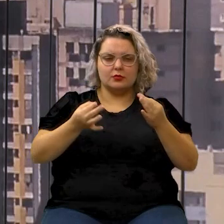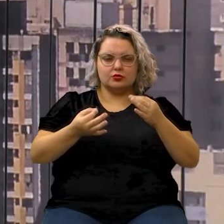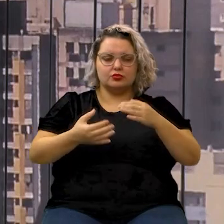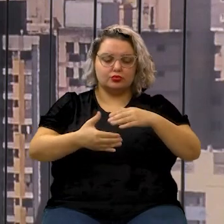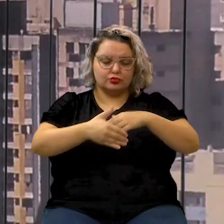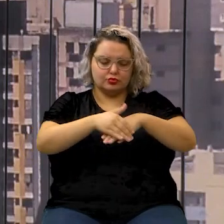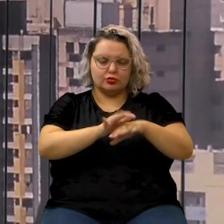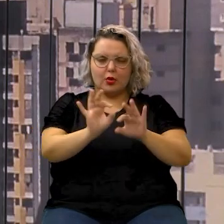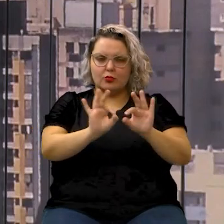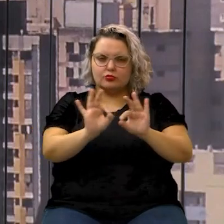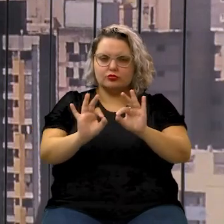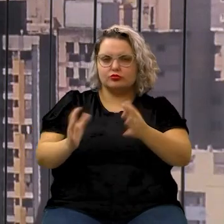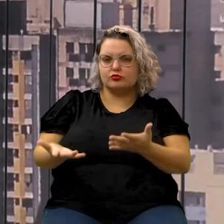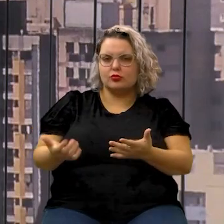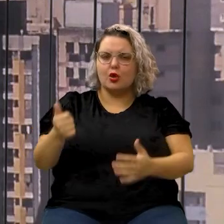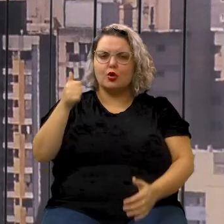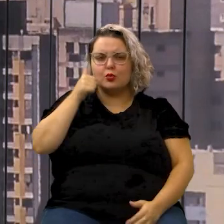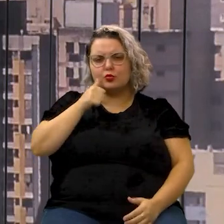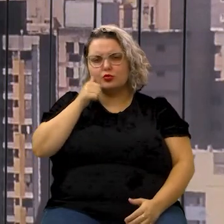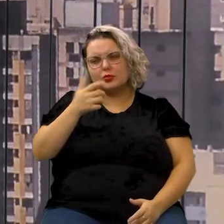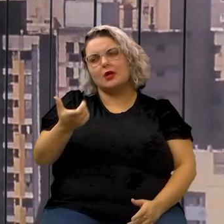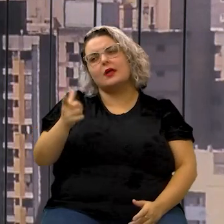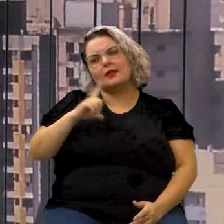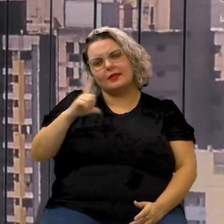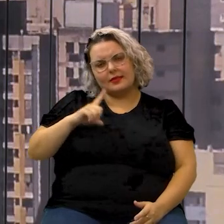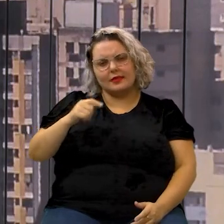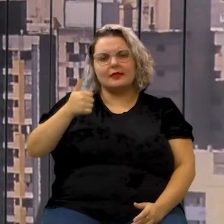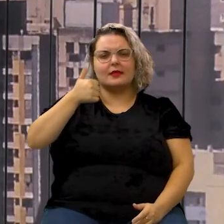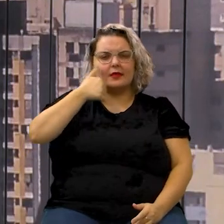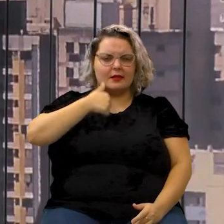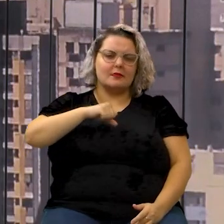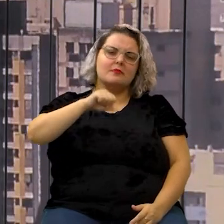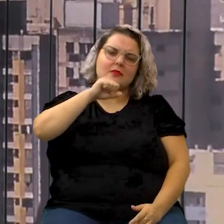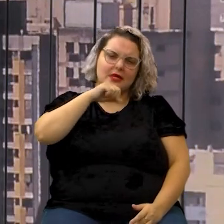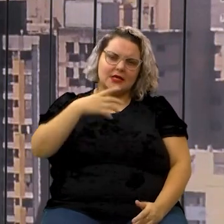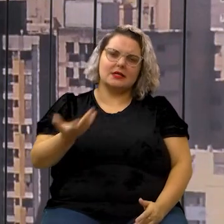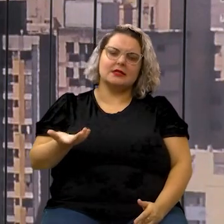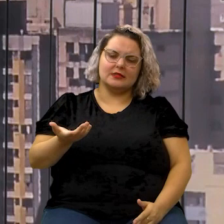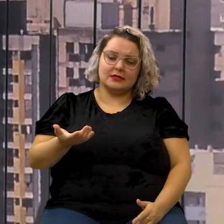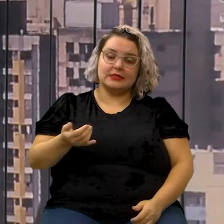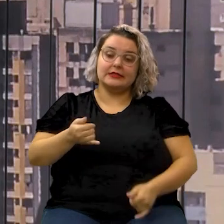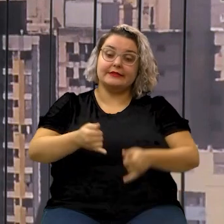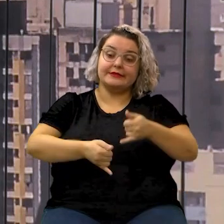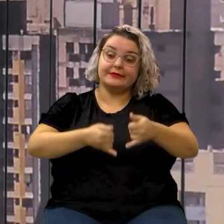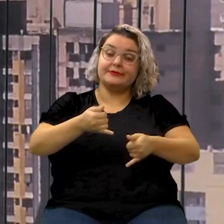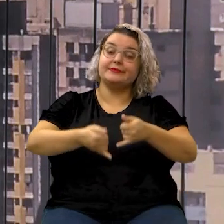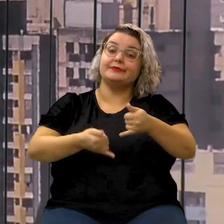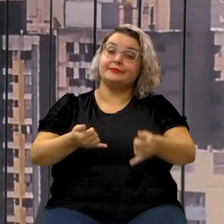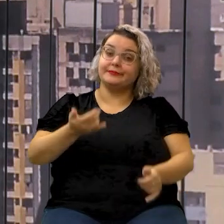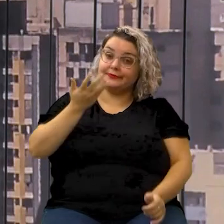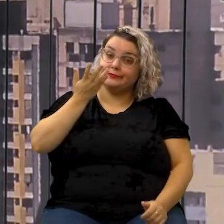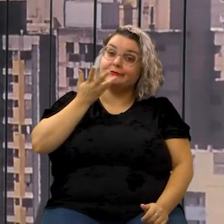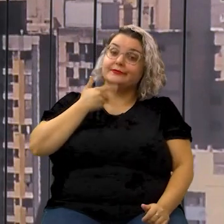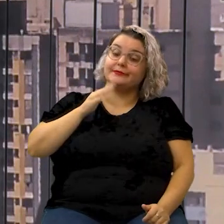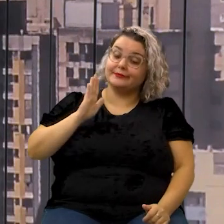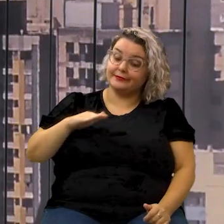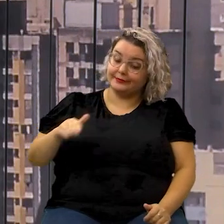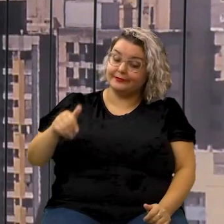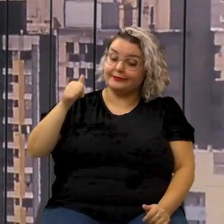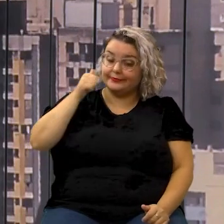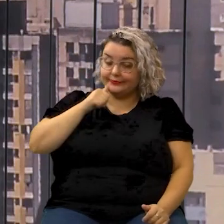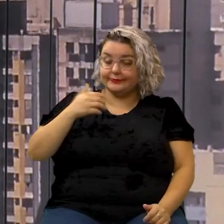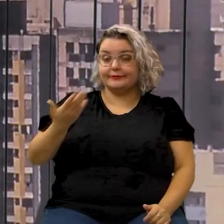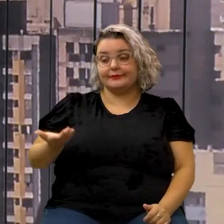naquele sapatinho decorado. As menininhas, tem mãe também que acaba colocando salto alto nas